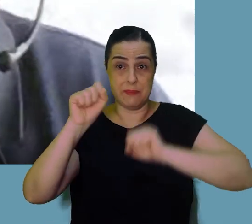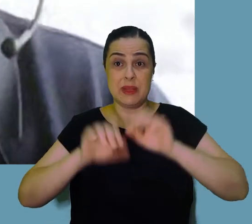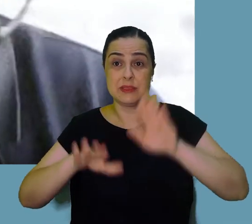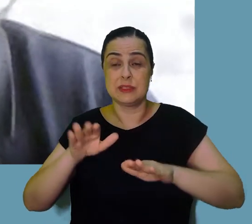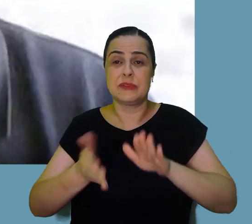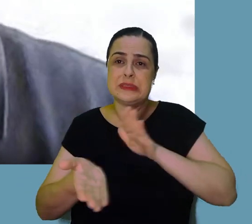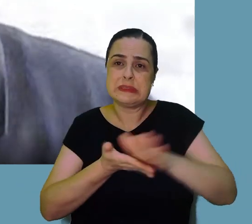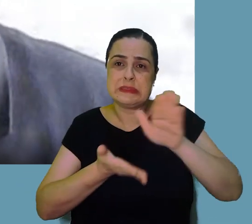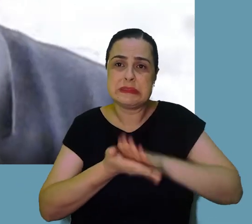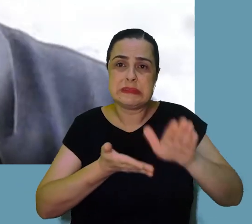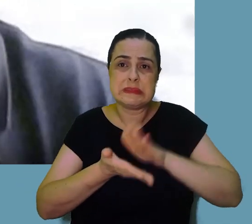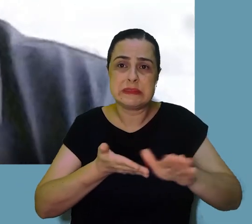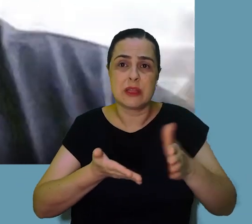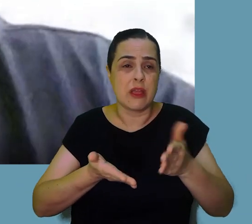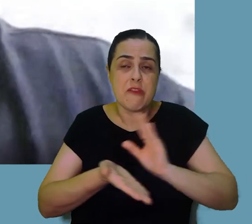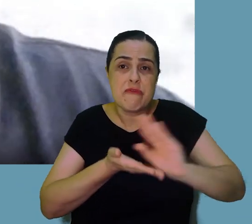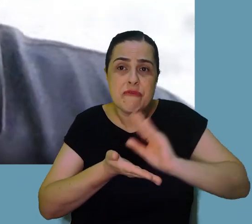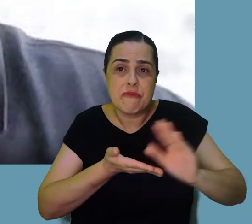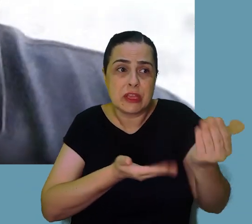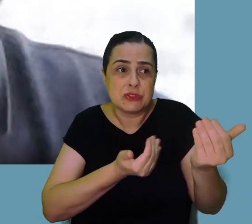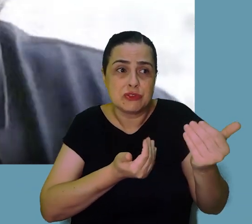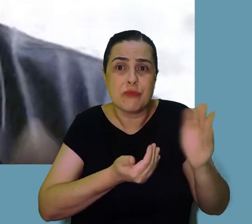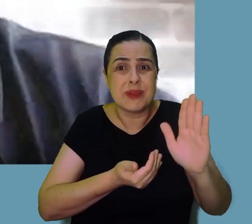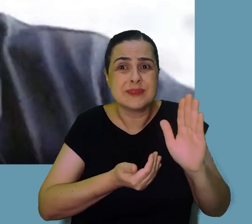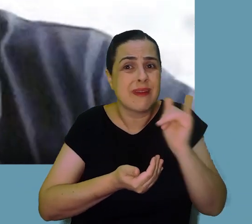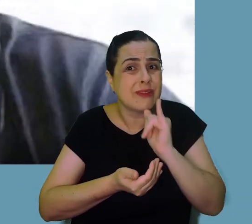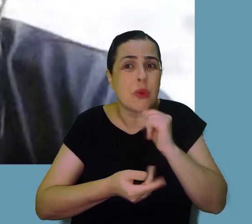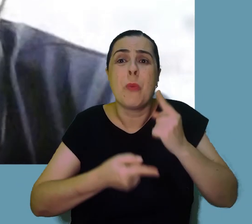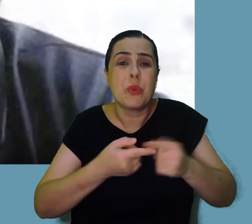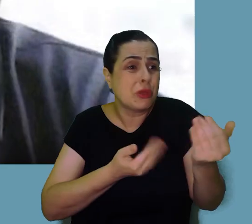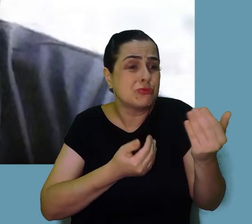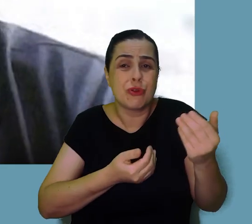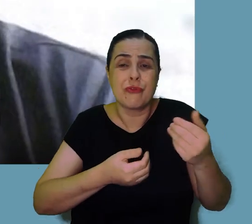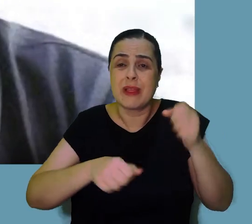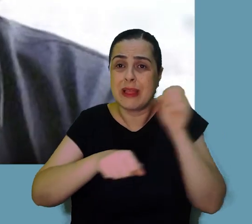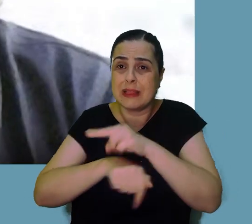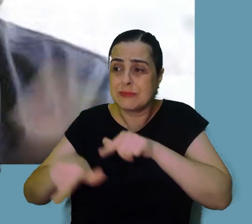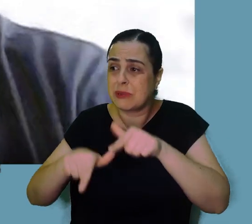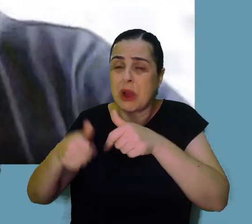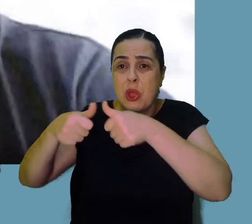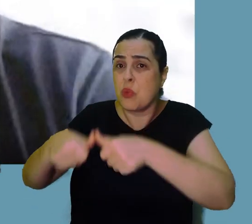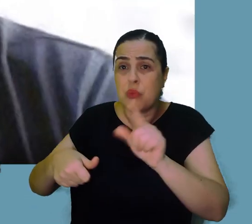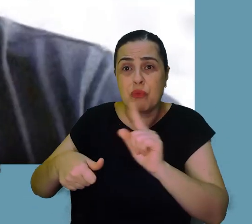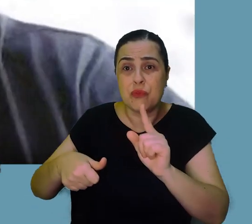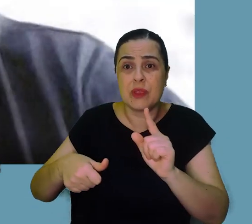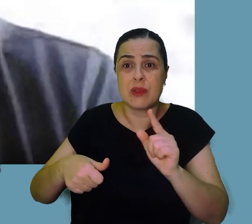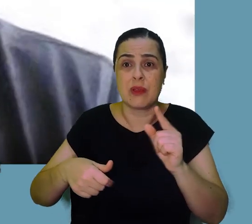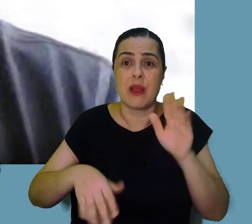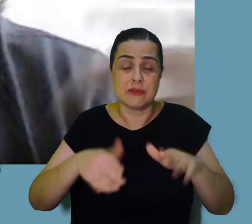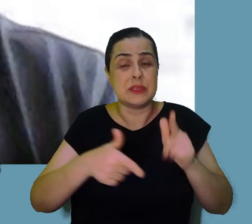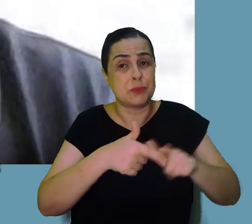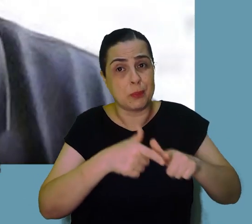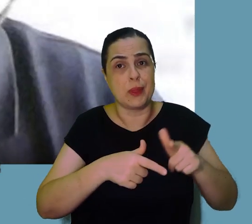à toa, porque no final das contas, nem o jovem fica, nem ela resolve o problema dela, né, de absenteísmo ou de